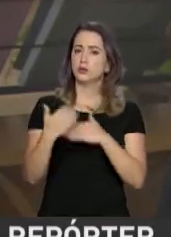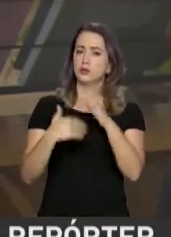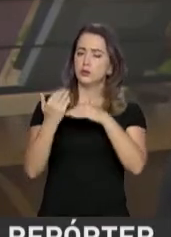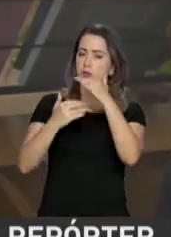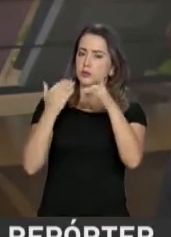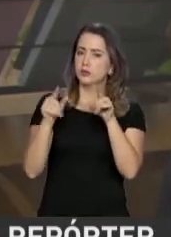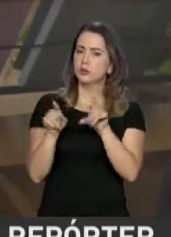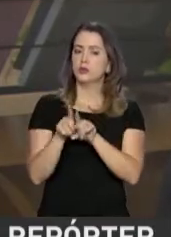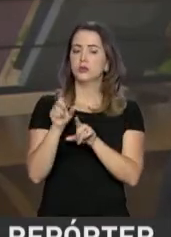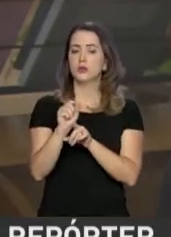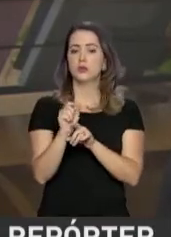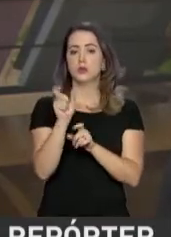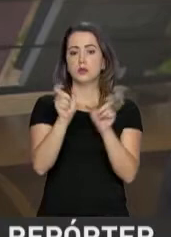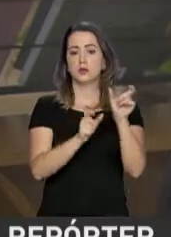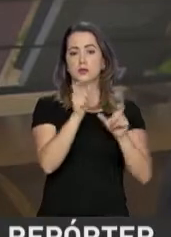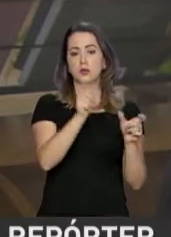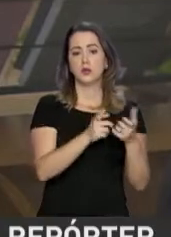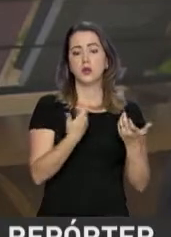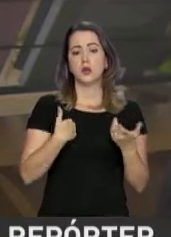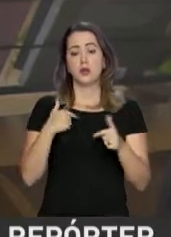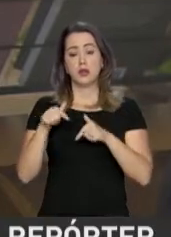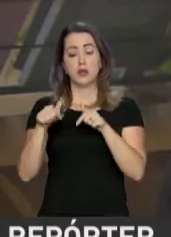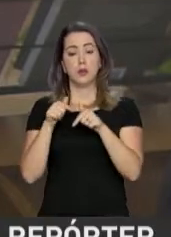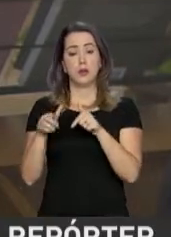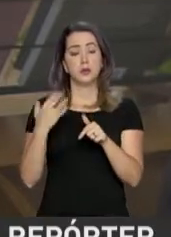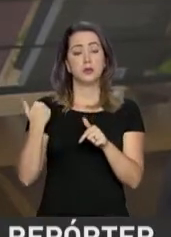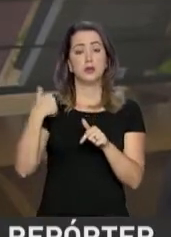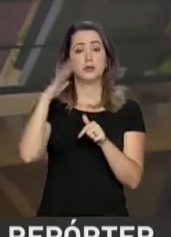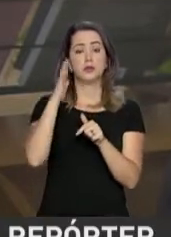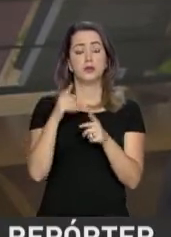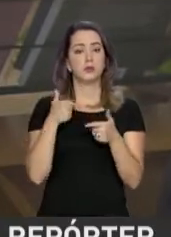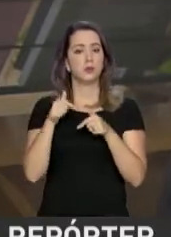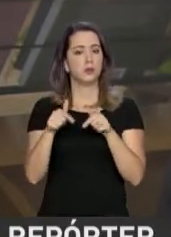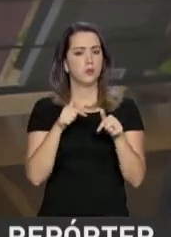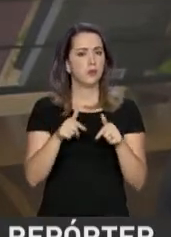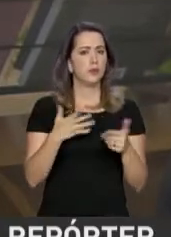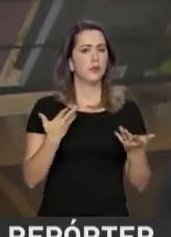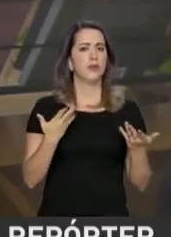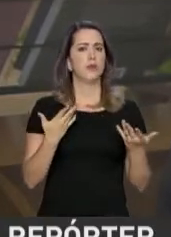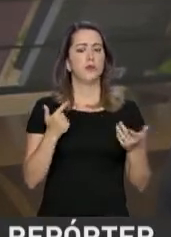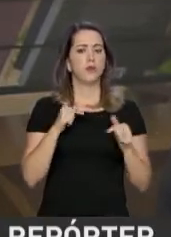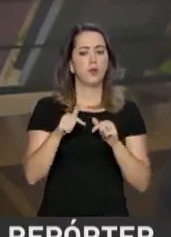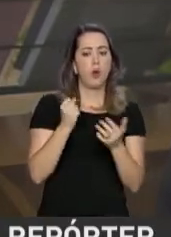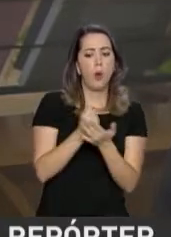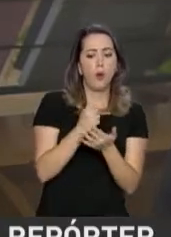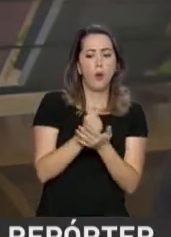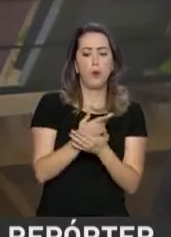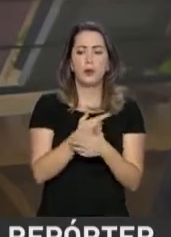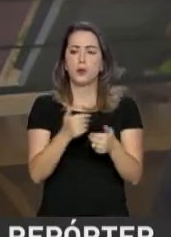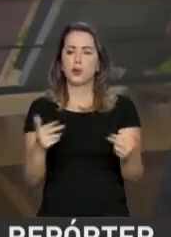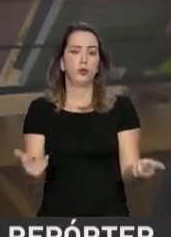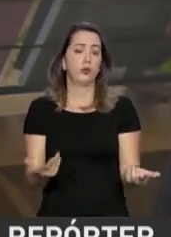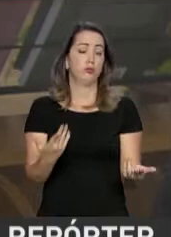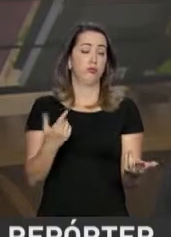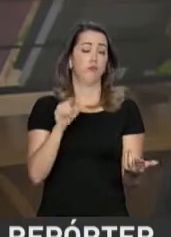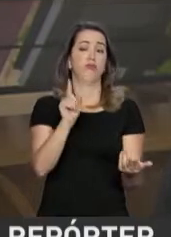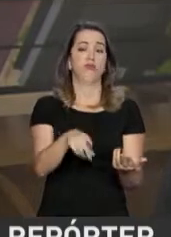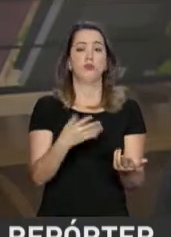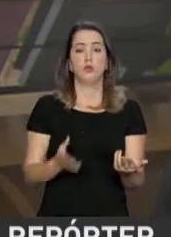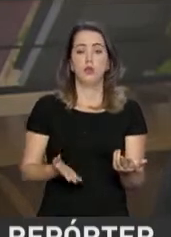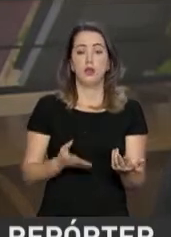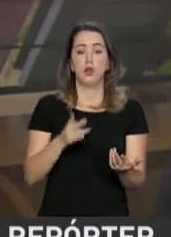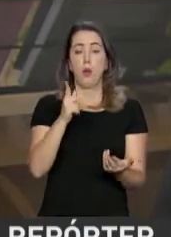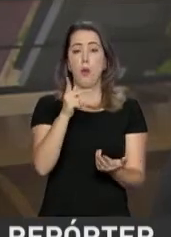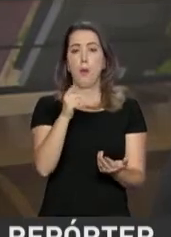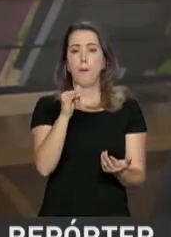o o consumidor ao mercado de trabalho e o mercado de compras de bens e serviços isso faz com que o